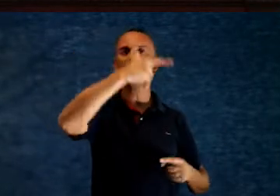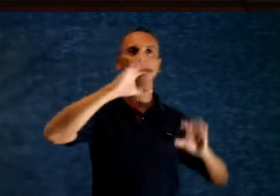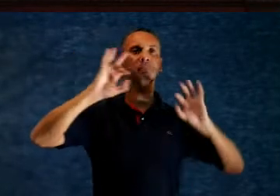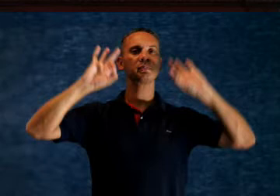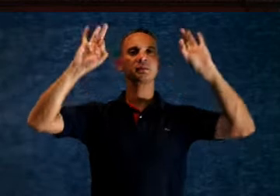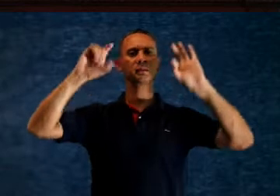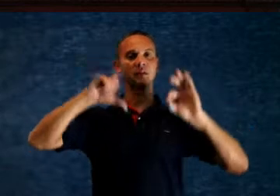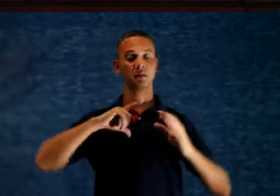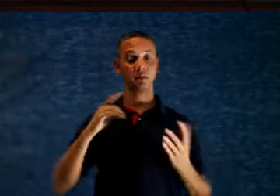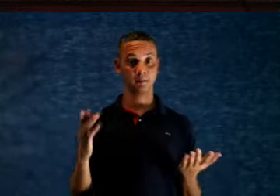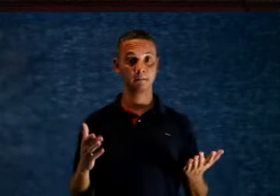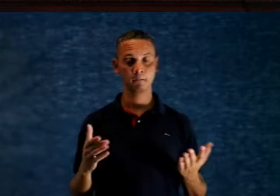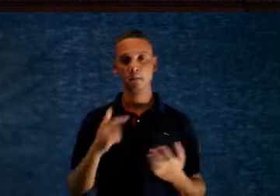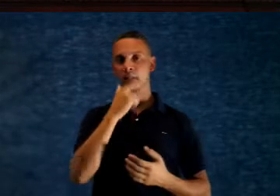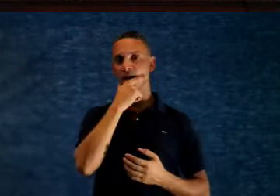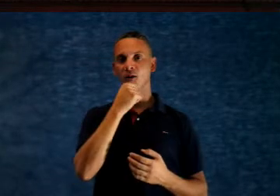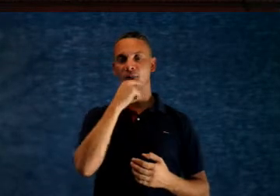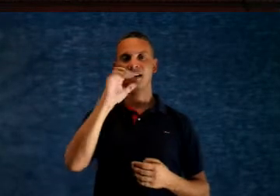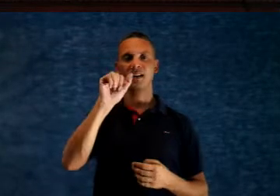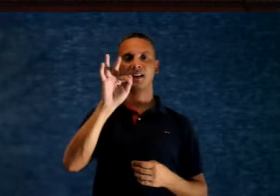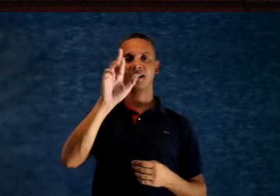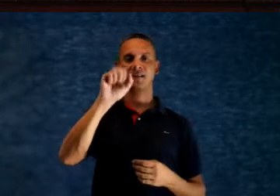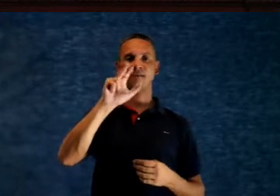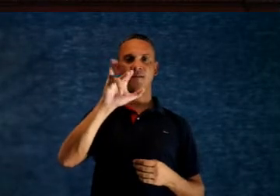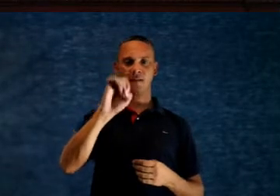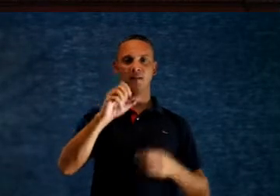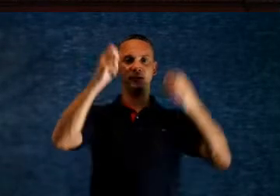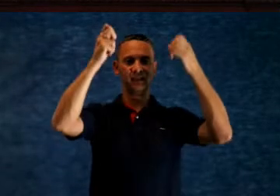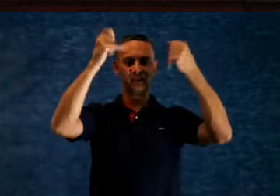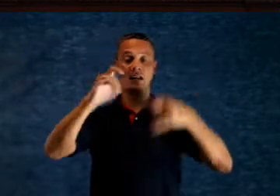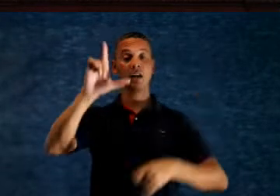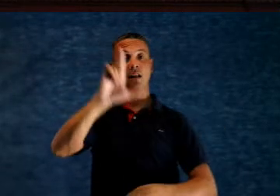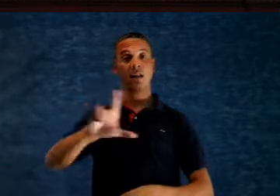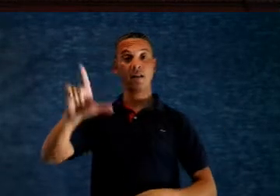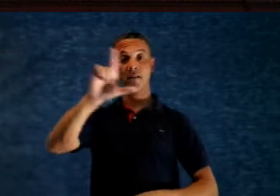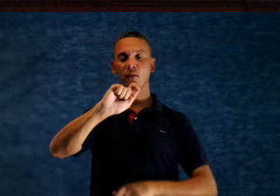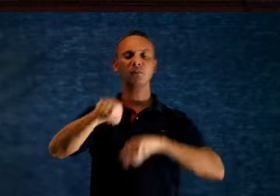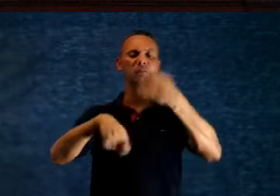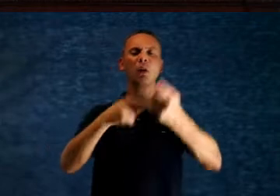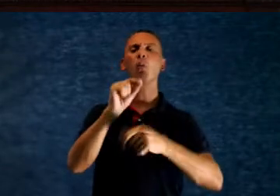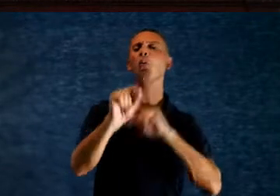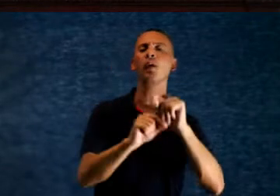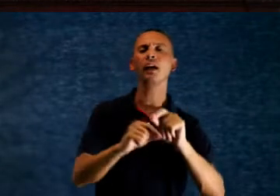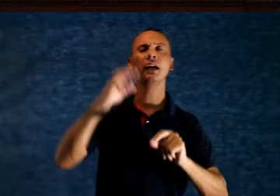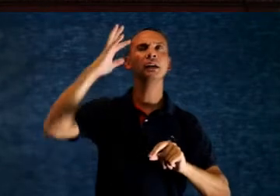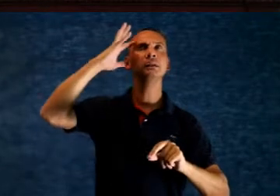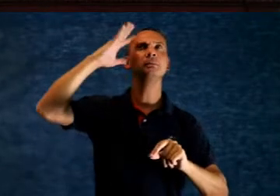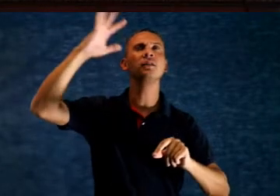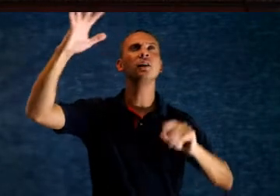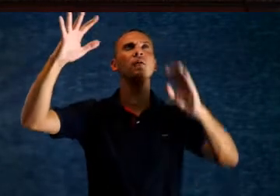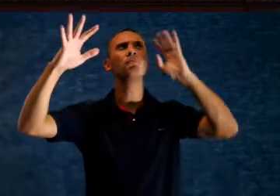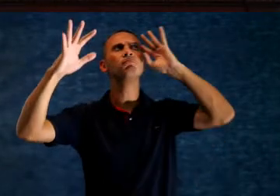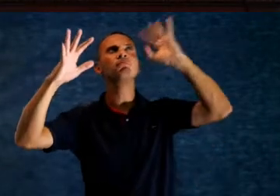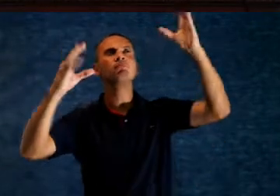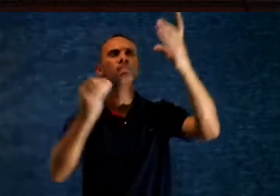plenitude. Para Frânio Coutinho, literatura é o produto da imaginação criadora, artística,